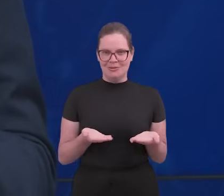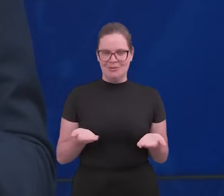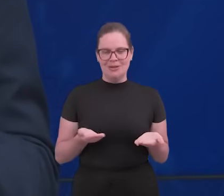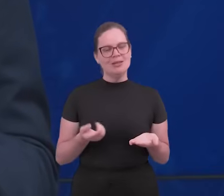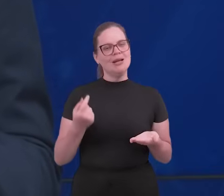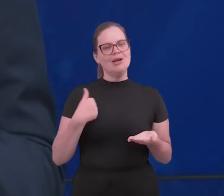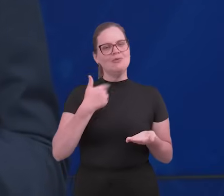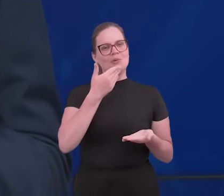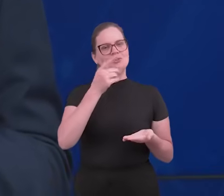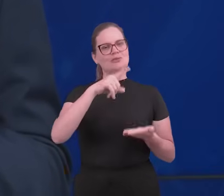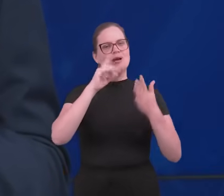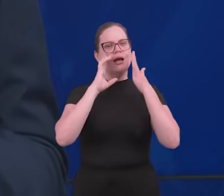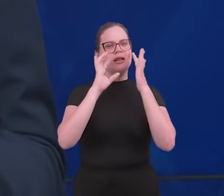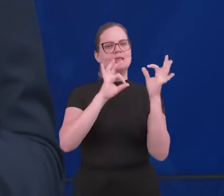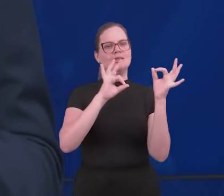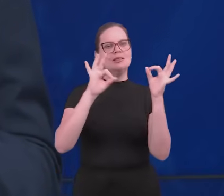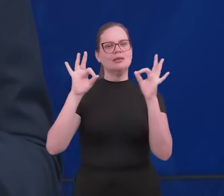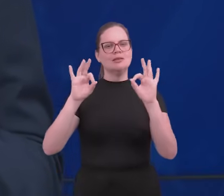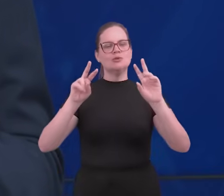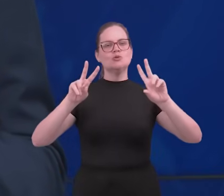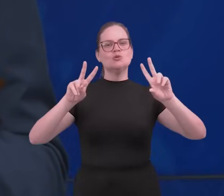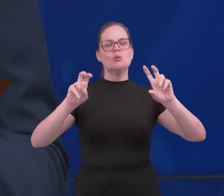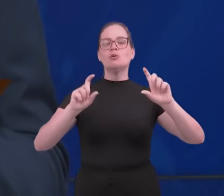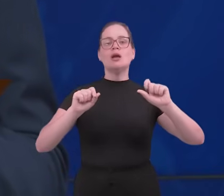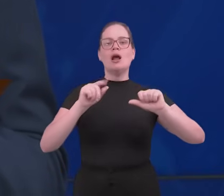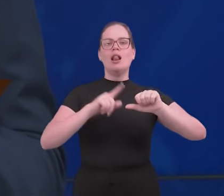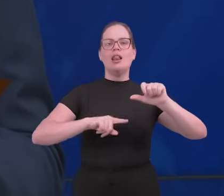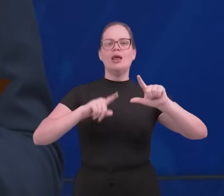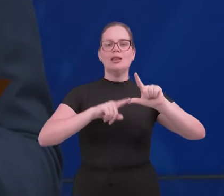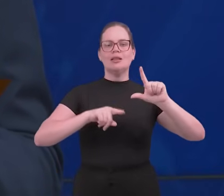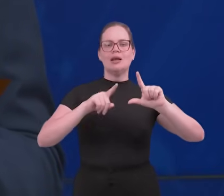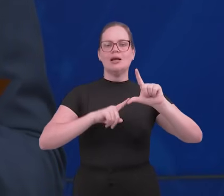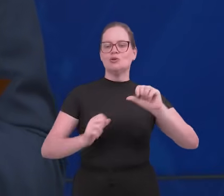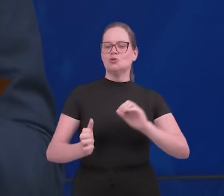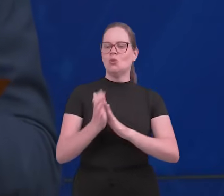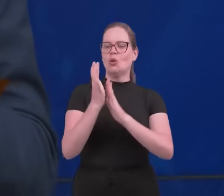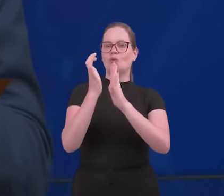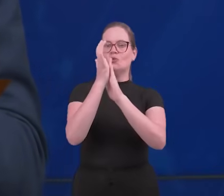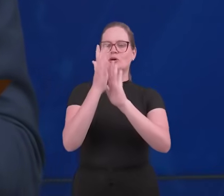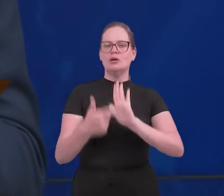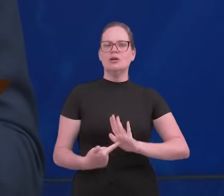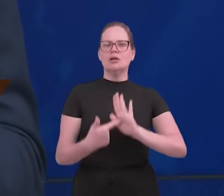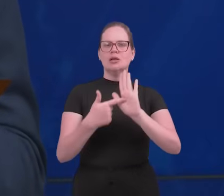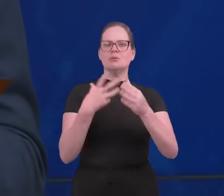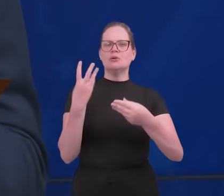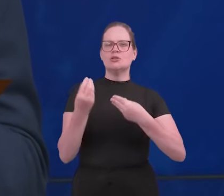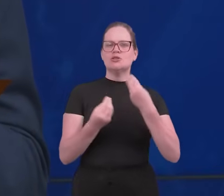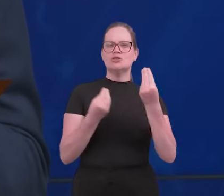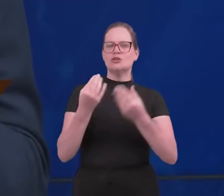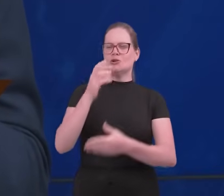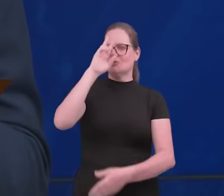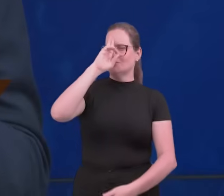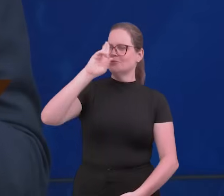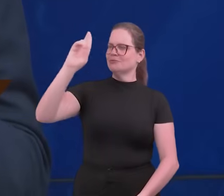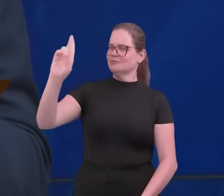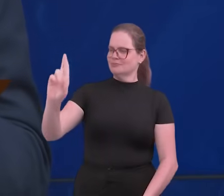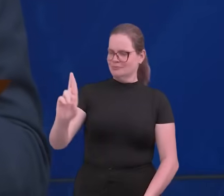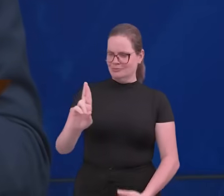a sua atenção para as palavras de um hino que falam da doce presença do